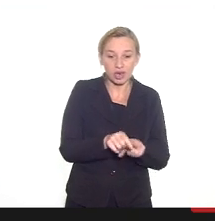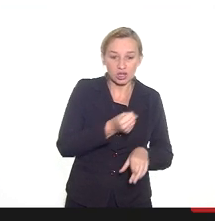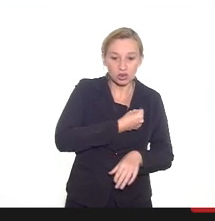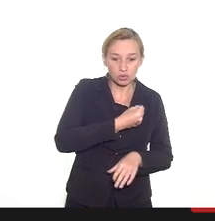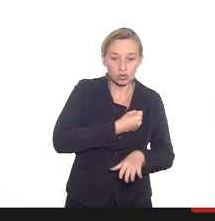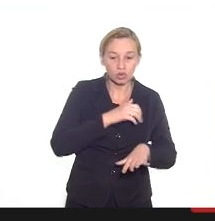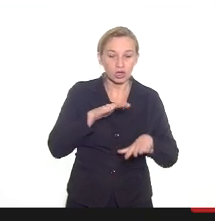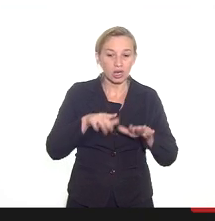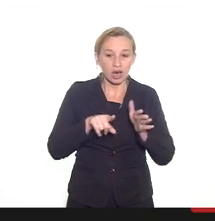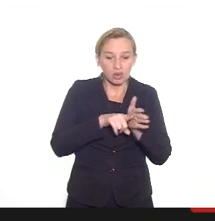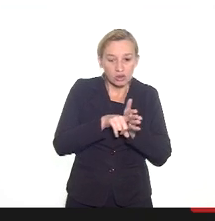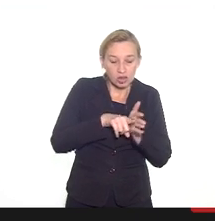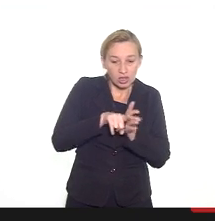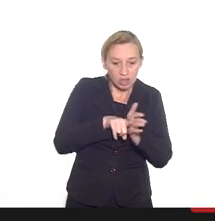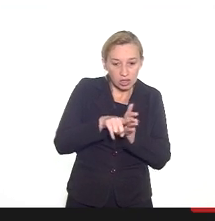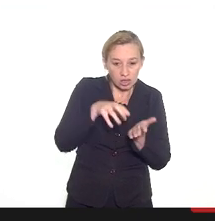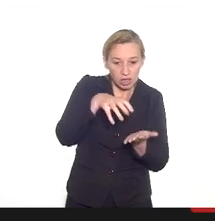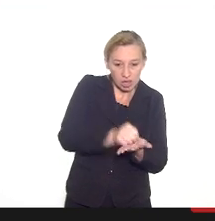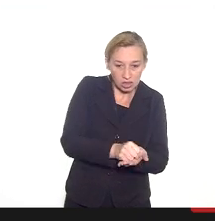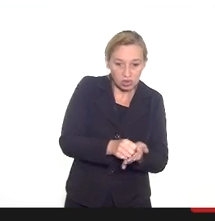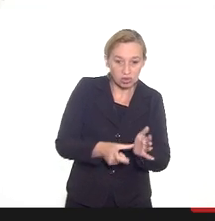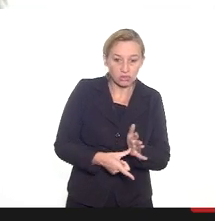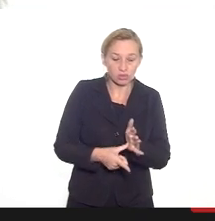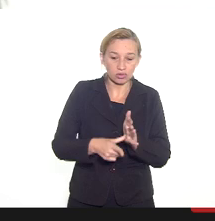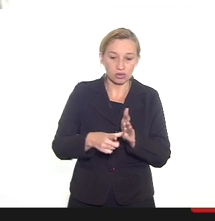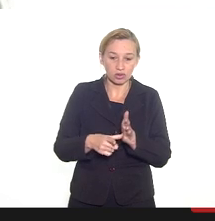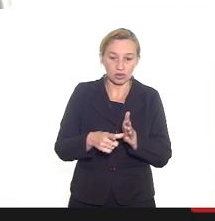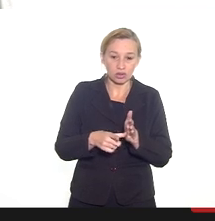de registros de violência doméstica anterior.